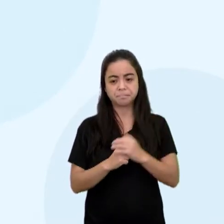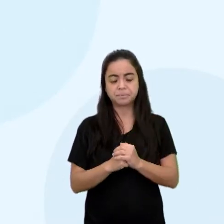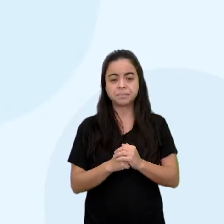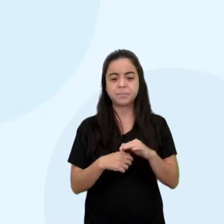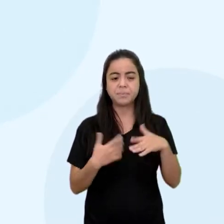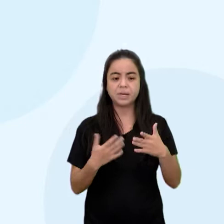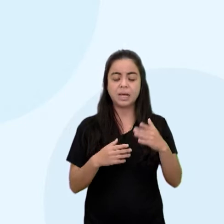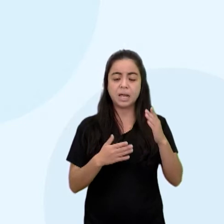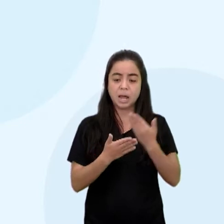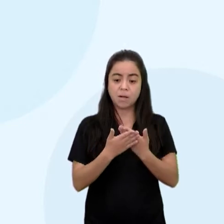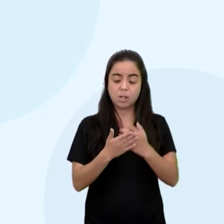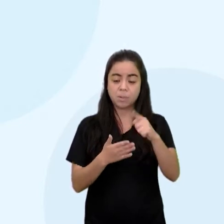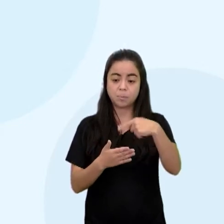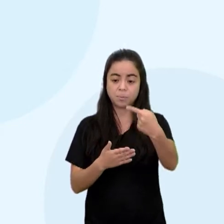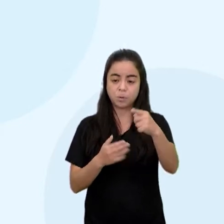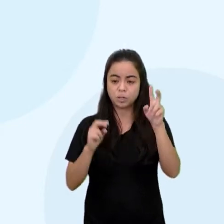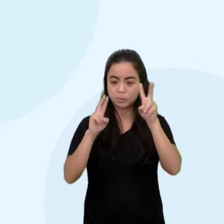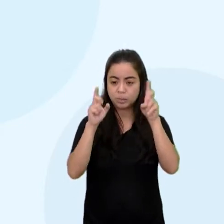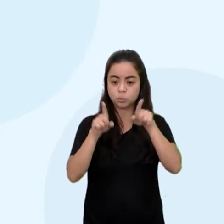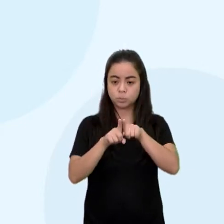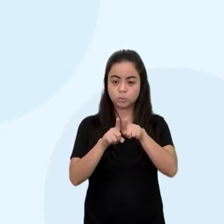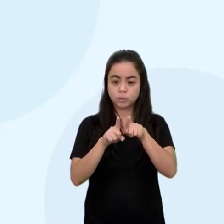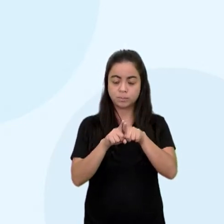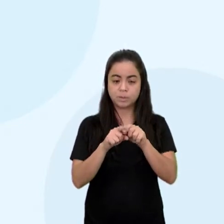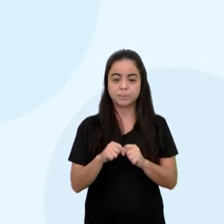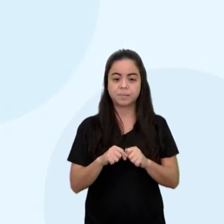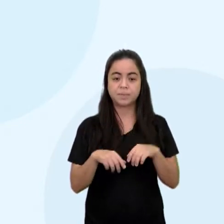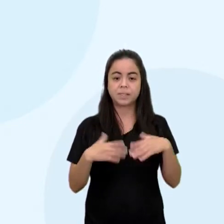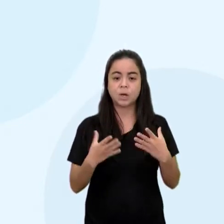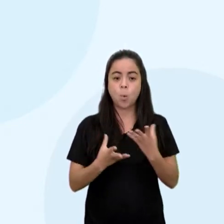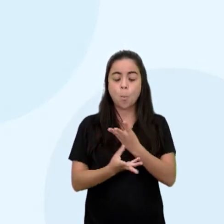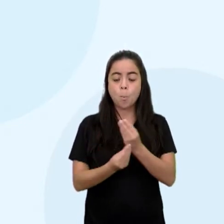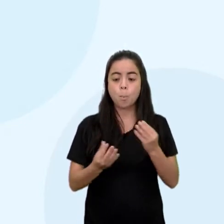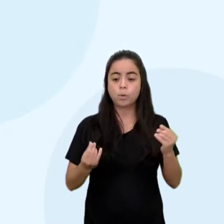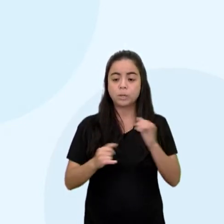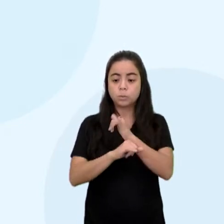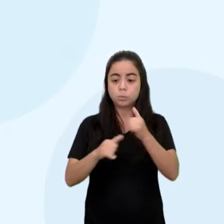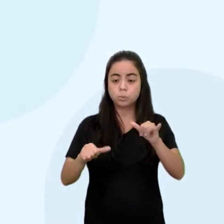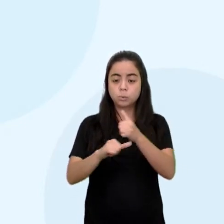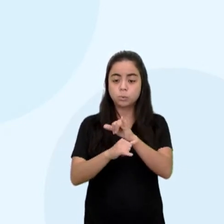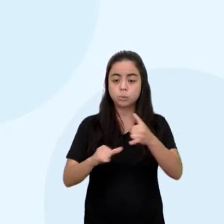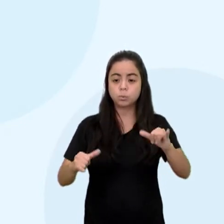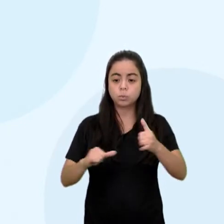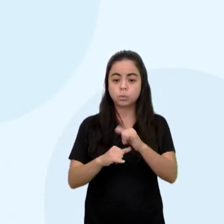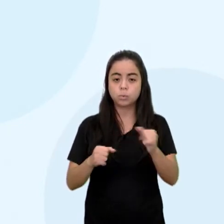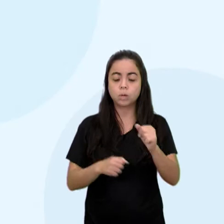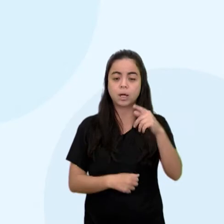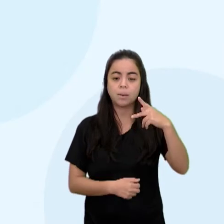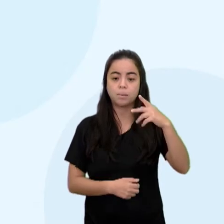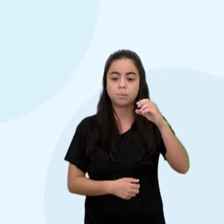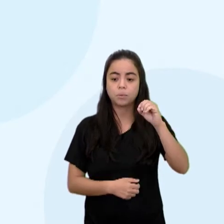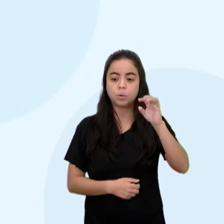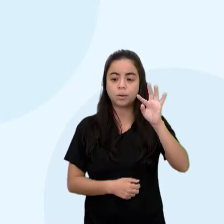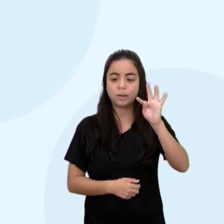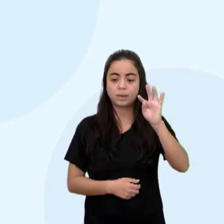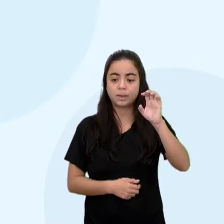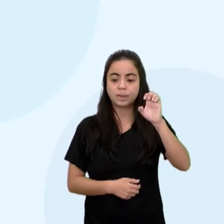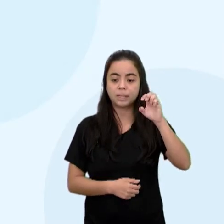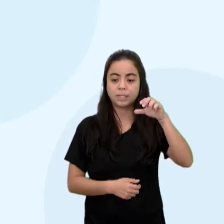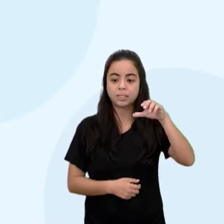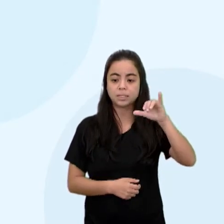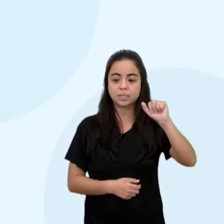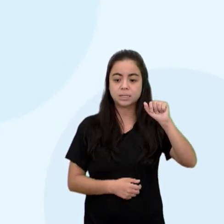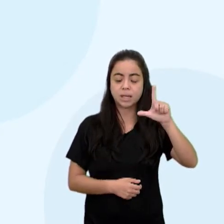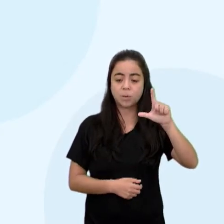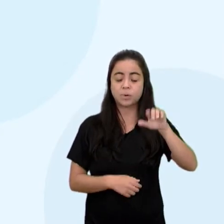grandeza física, né? Alta tensão, alta quantidade de energia elétrica, tá certo? O potencial. Então, esta energia não daria para a